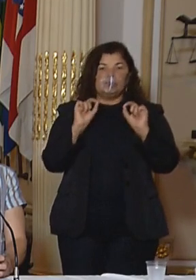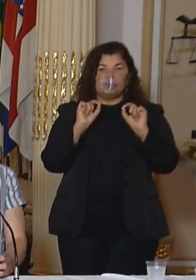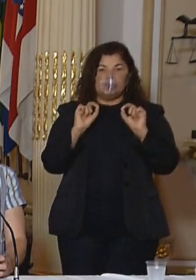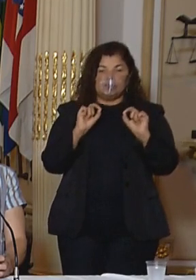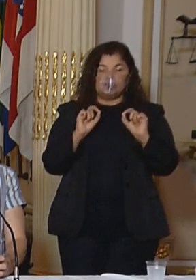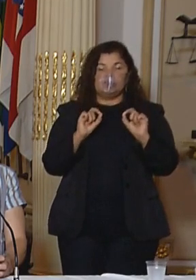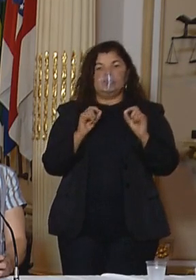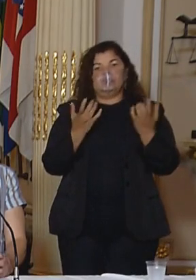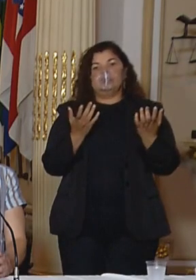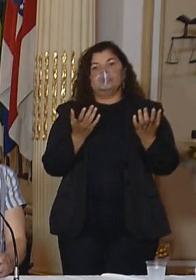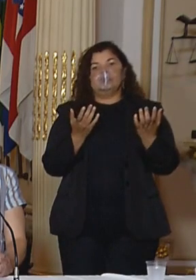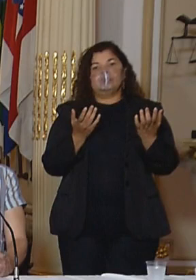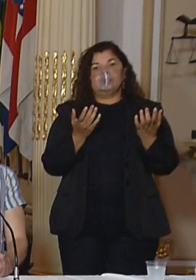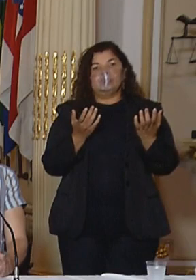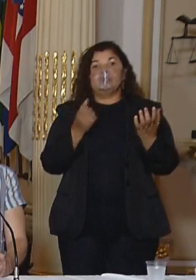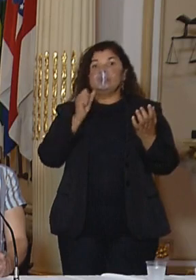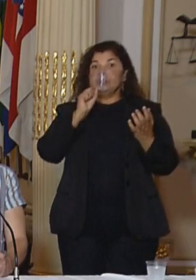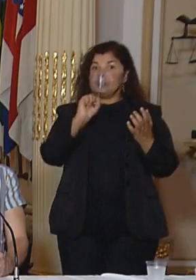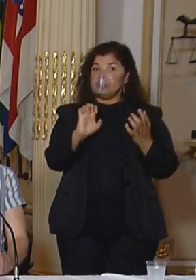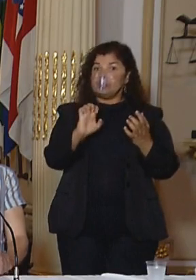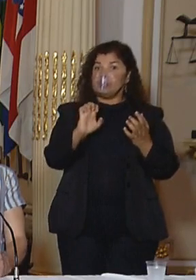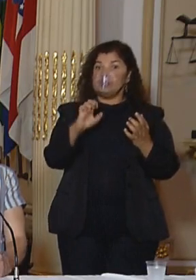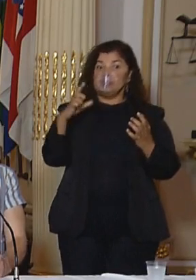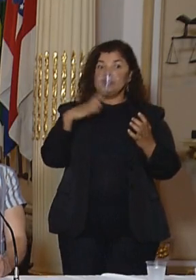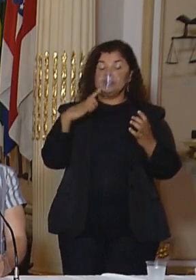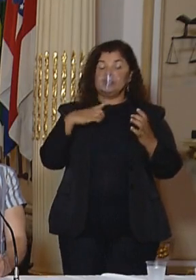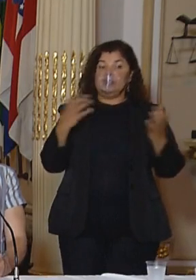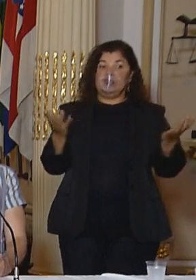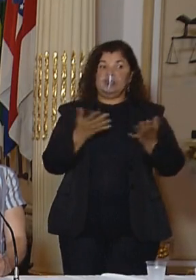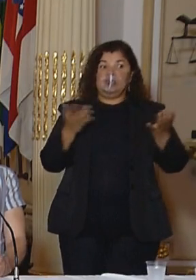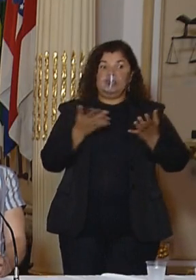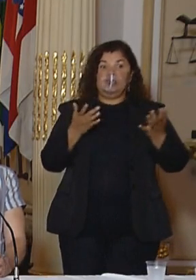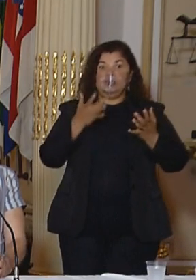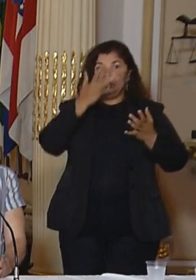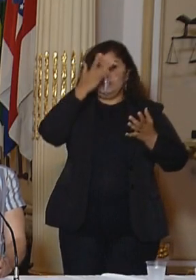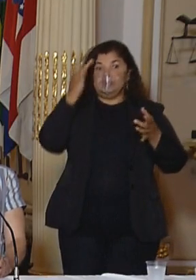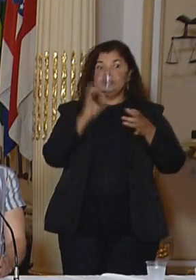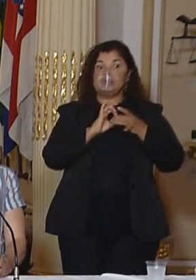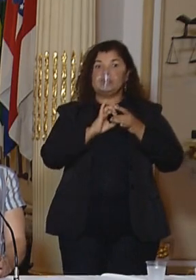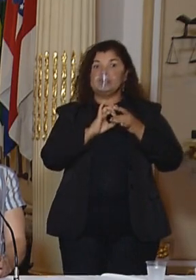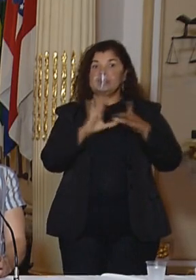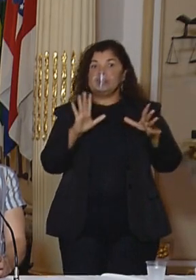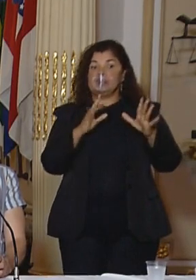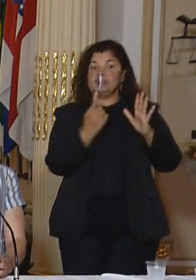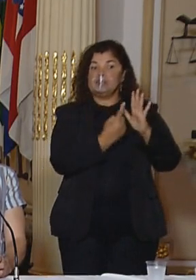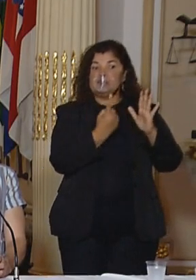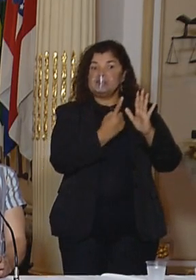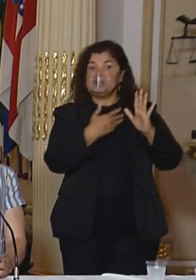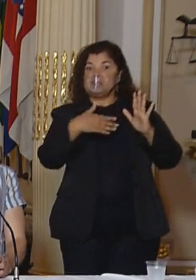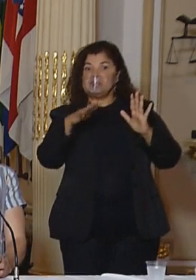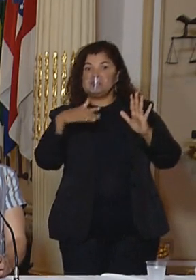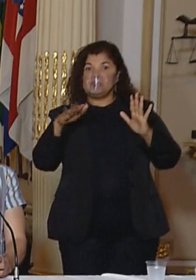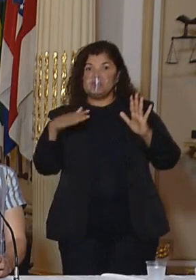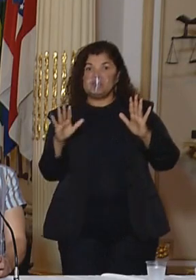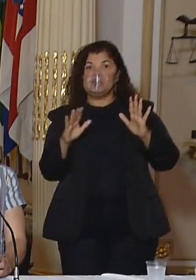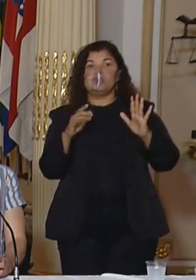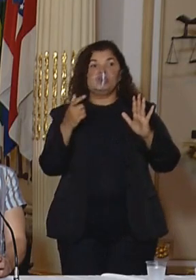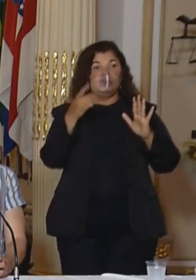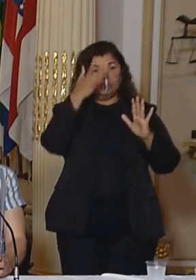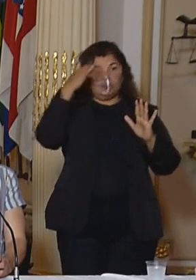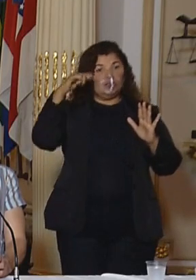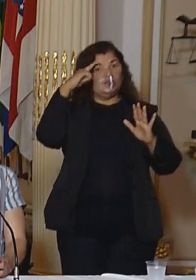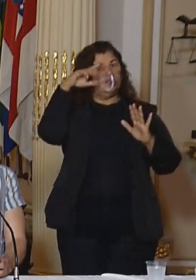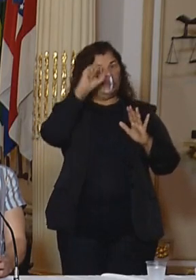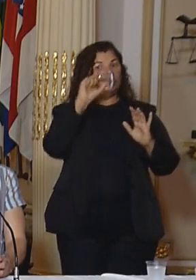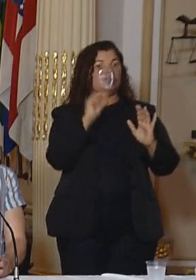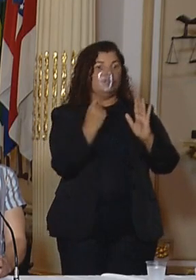que se houver um relaxamento, se as pessoas não entenderem que isolamento social e distanciamento social continua